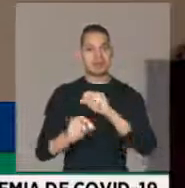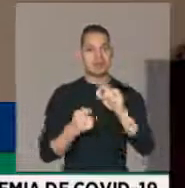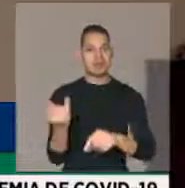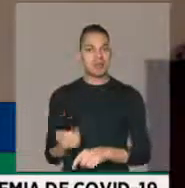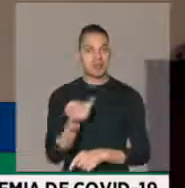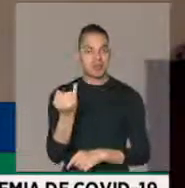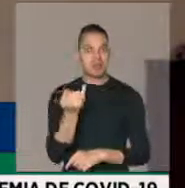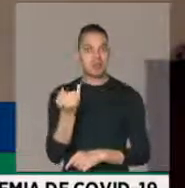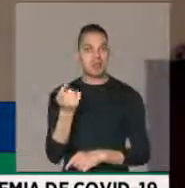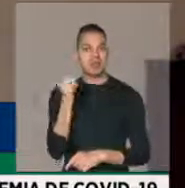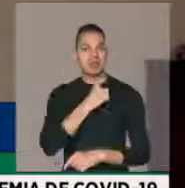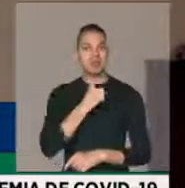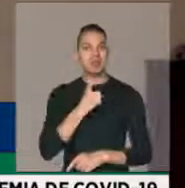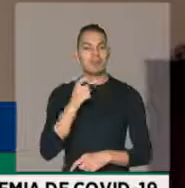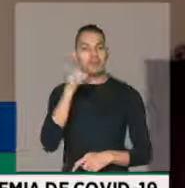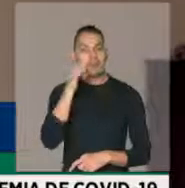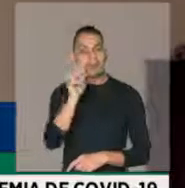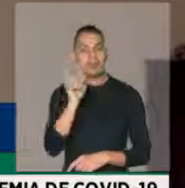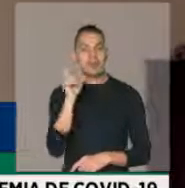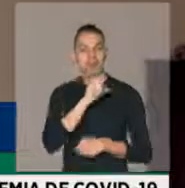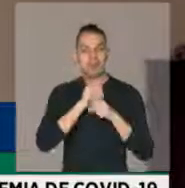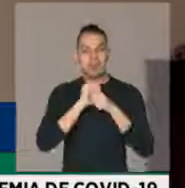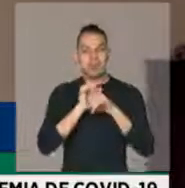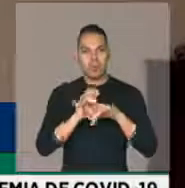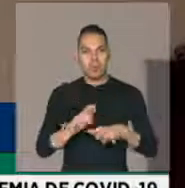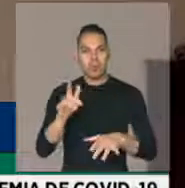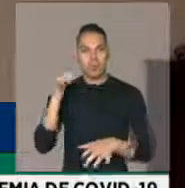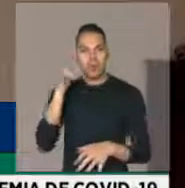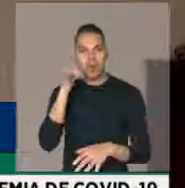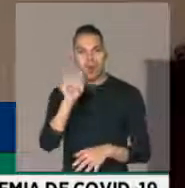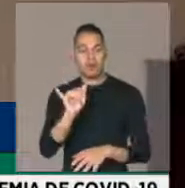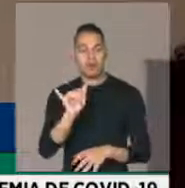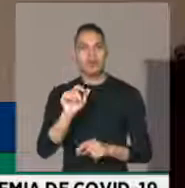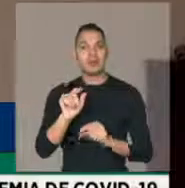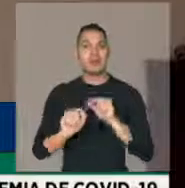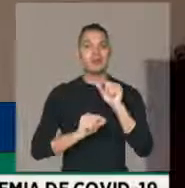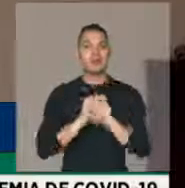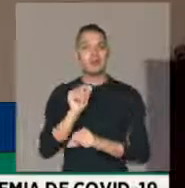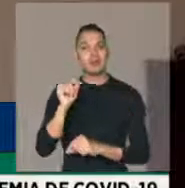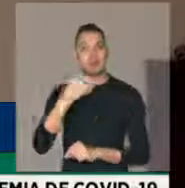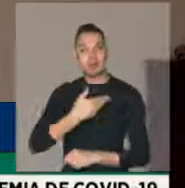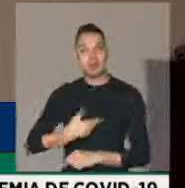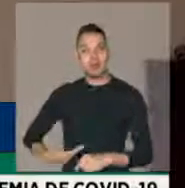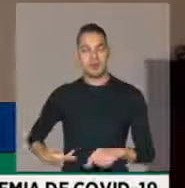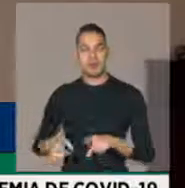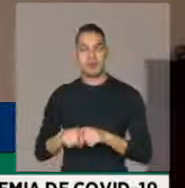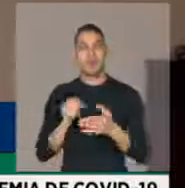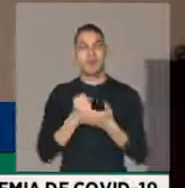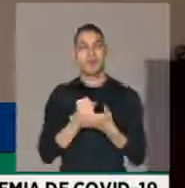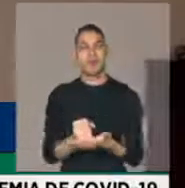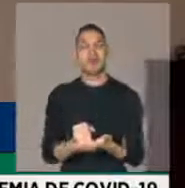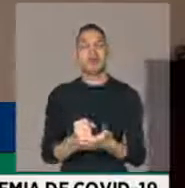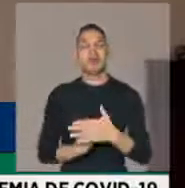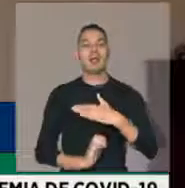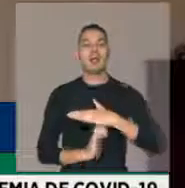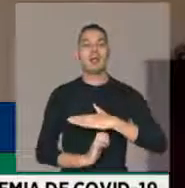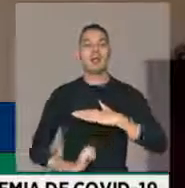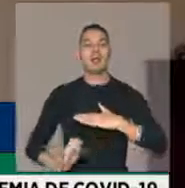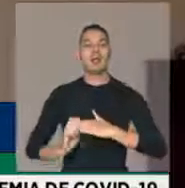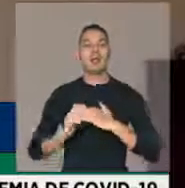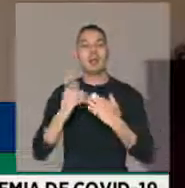para desmentir as fake news que são espalhadas pelo governo e por seus apoiadores, a imprensa mostrando as